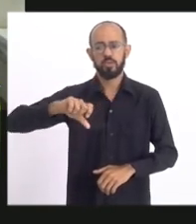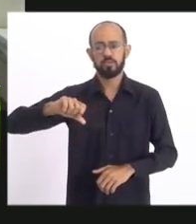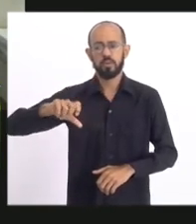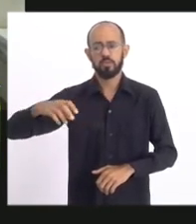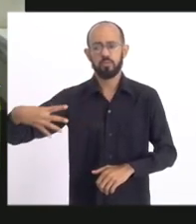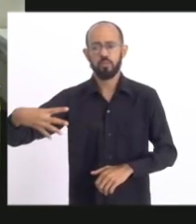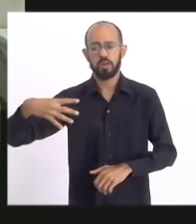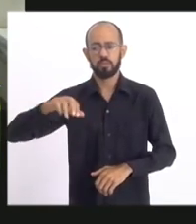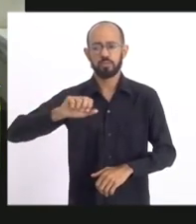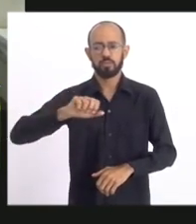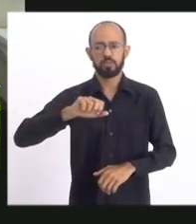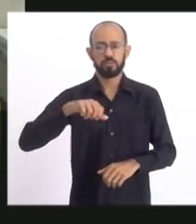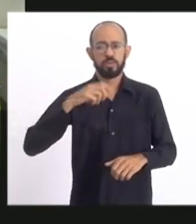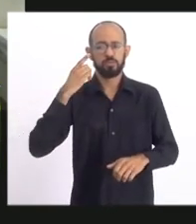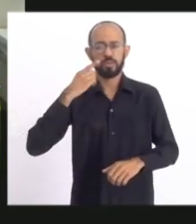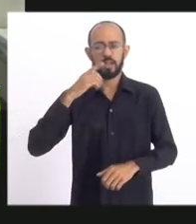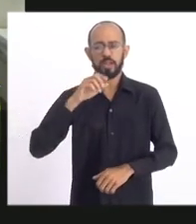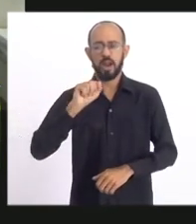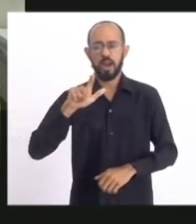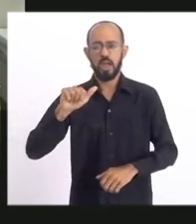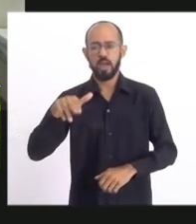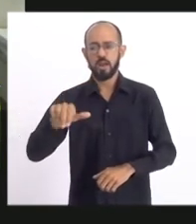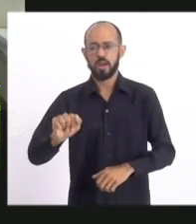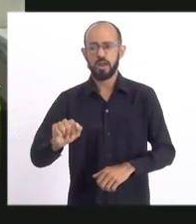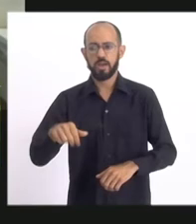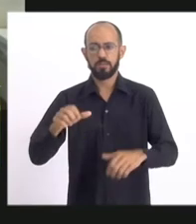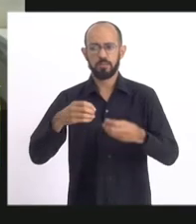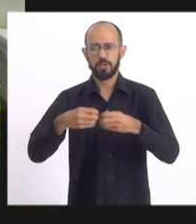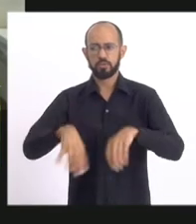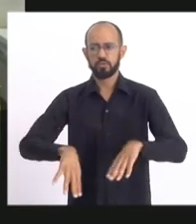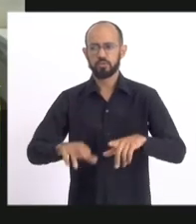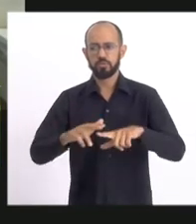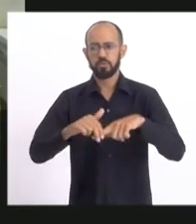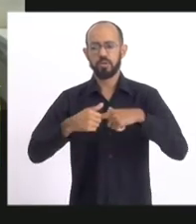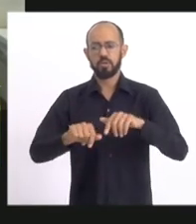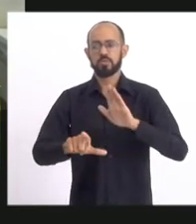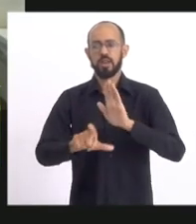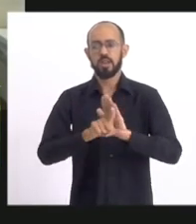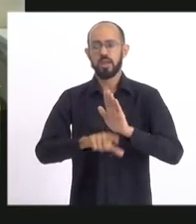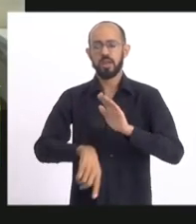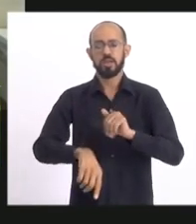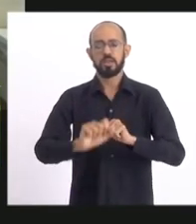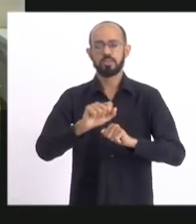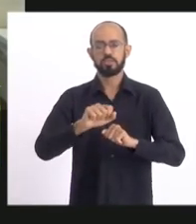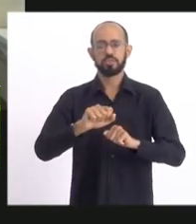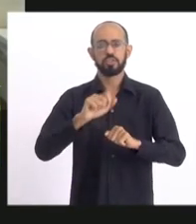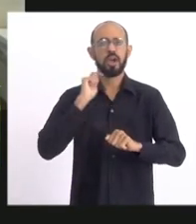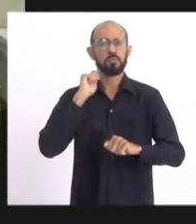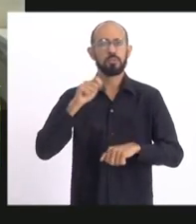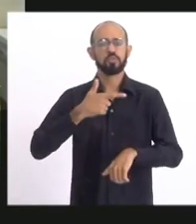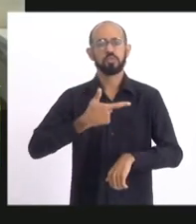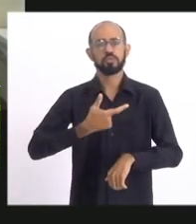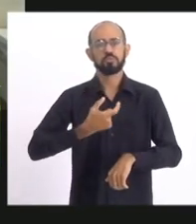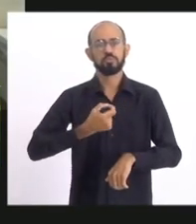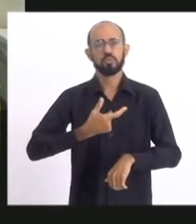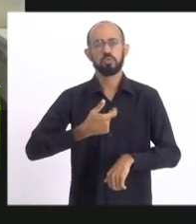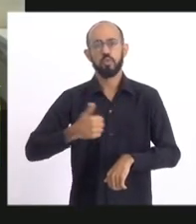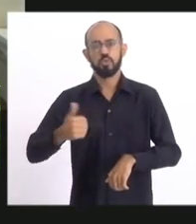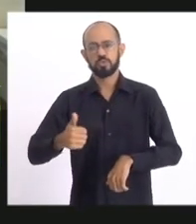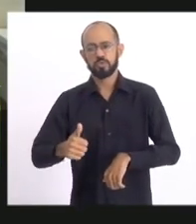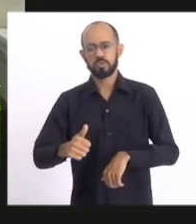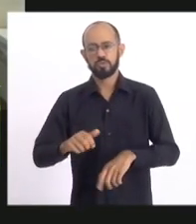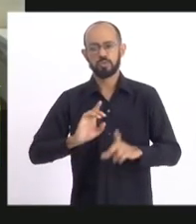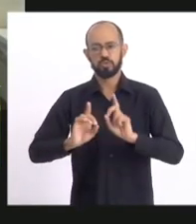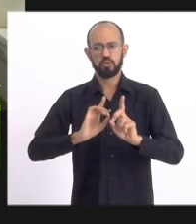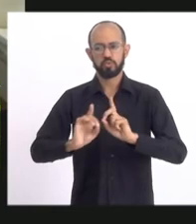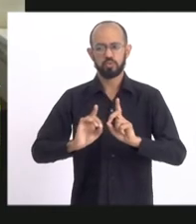deputada Alana Passos, parecer pela prejudicabilidade pela lei 5936, de 4 de abril de 2011. Em discussão,